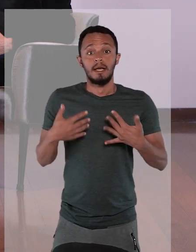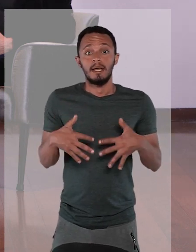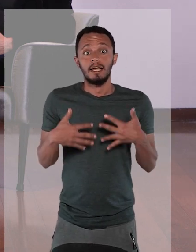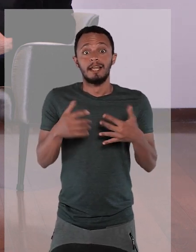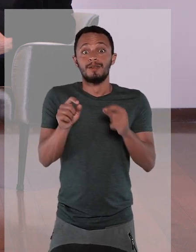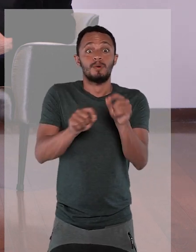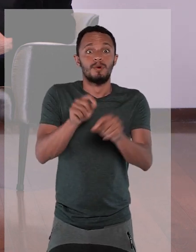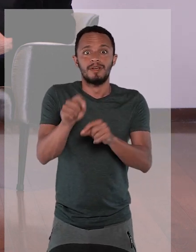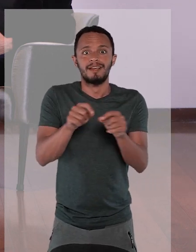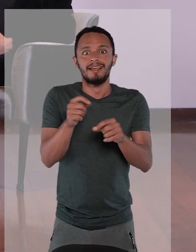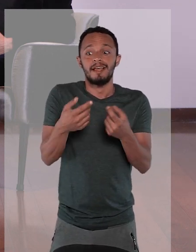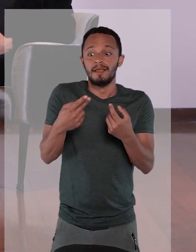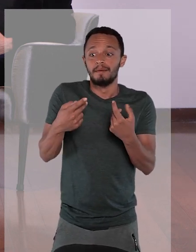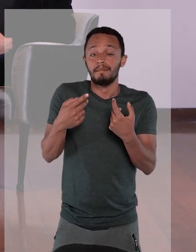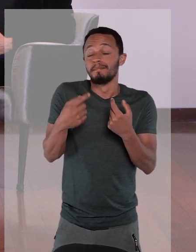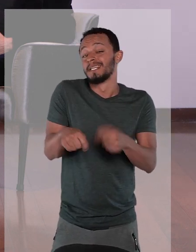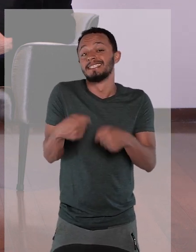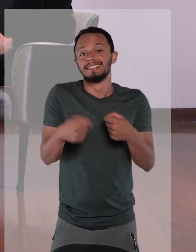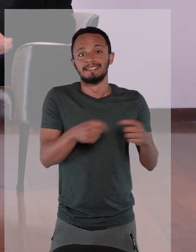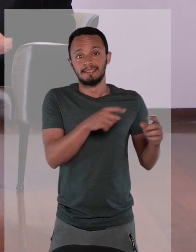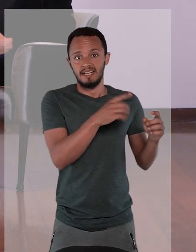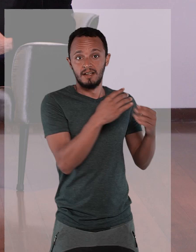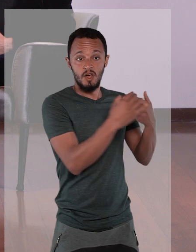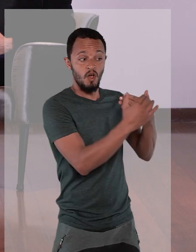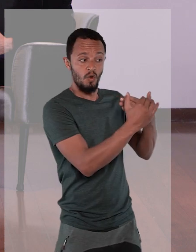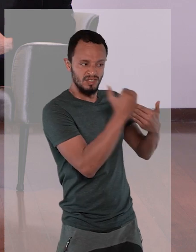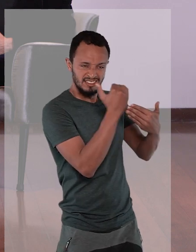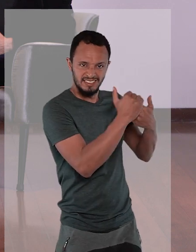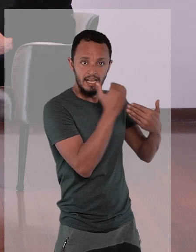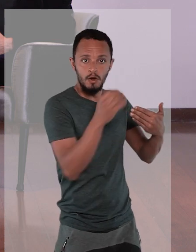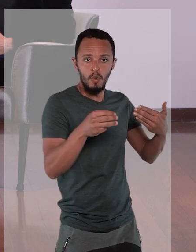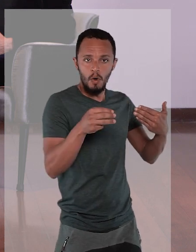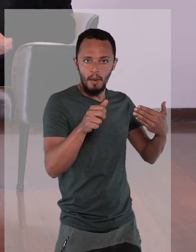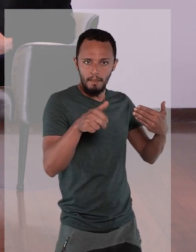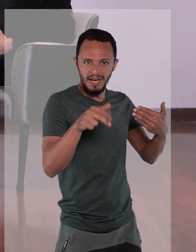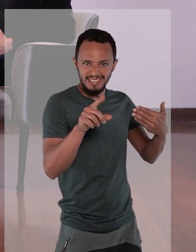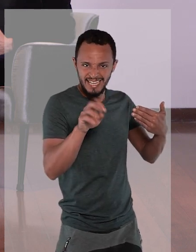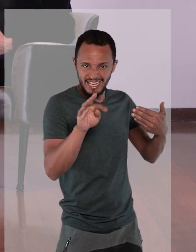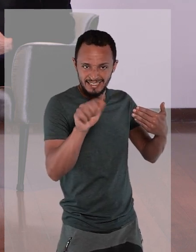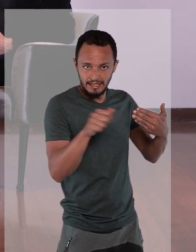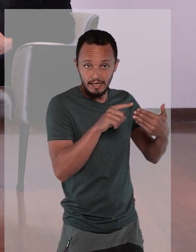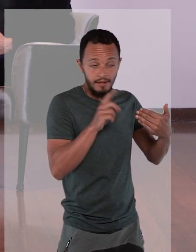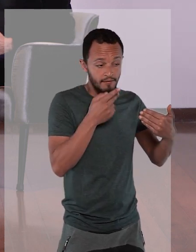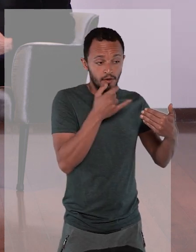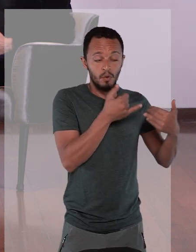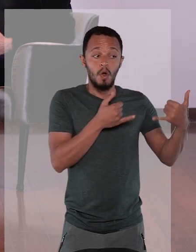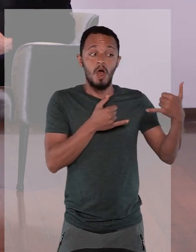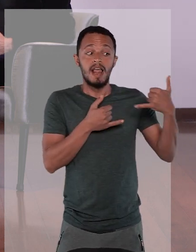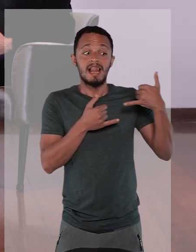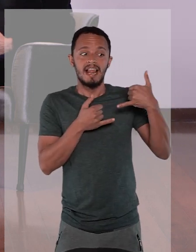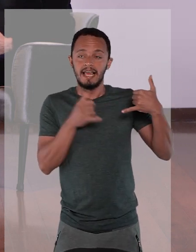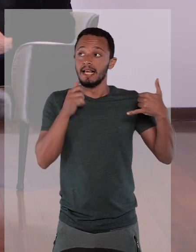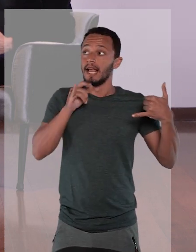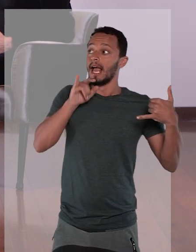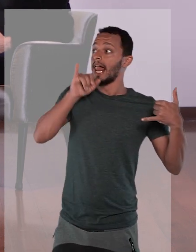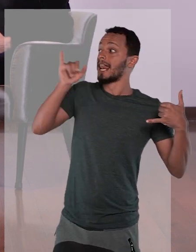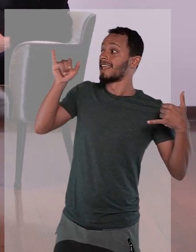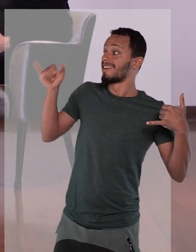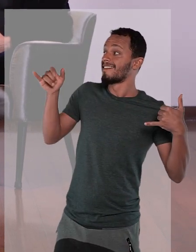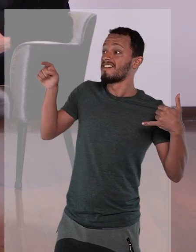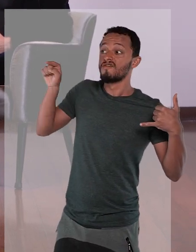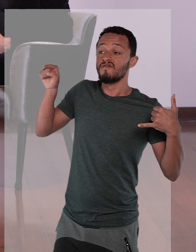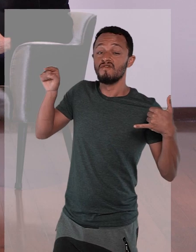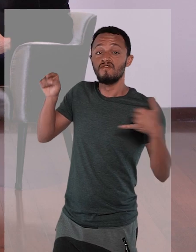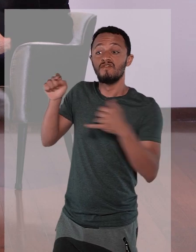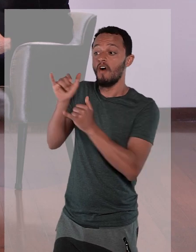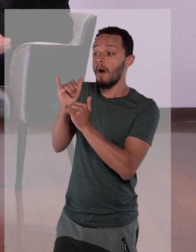com os médicos dos outros países online. Então, nós conversamos com os espanhóis, com os equatorianos, onde a situação já graçava